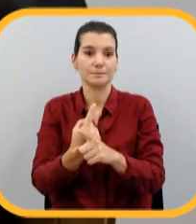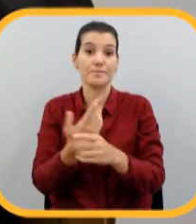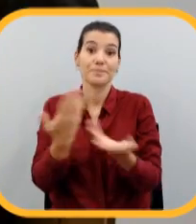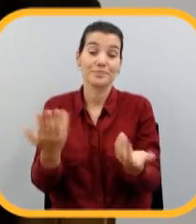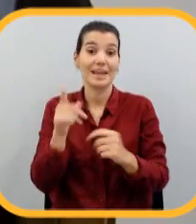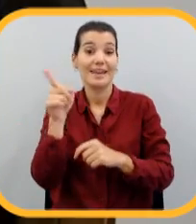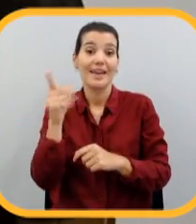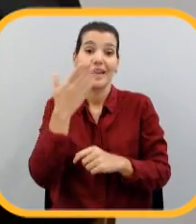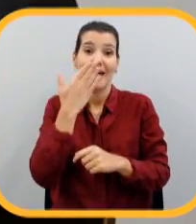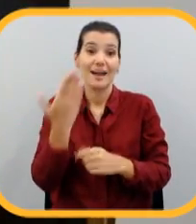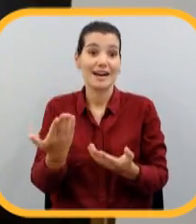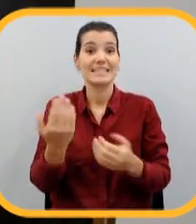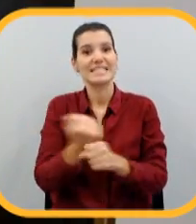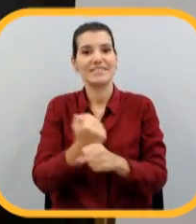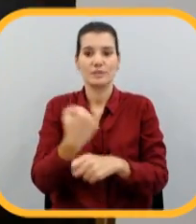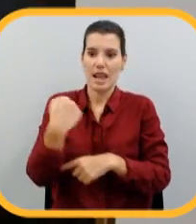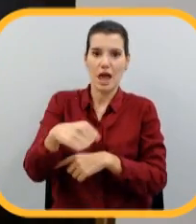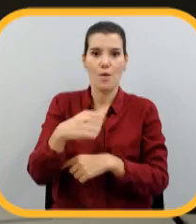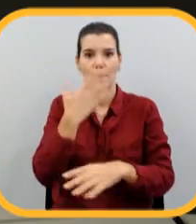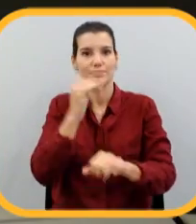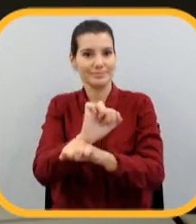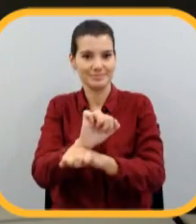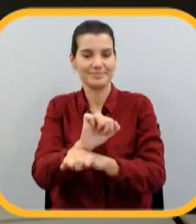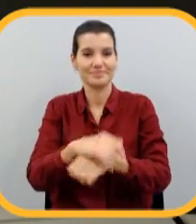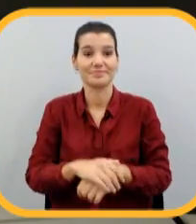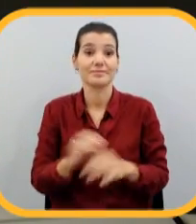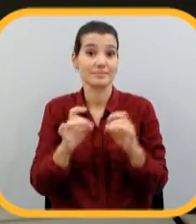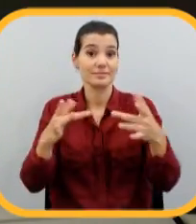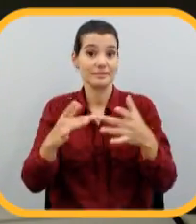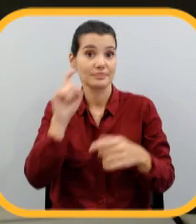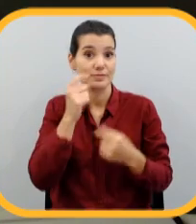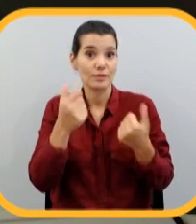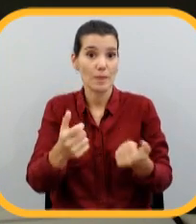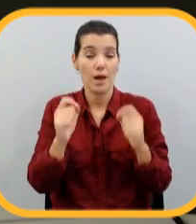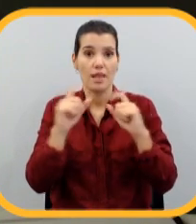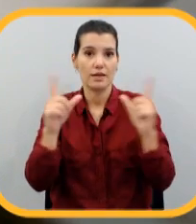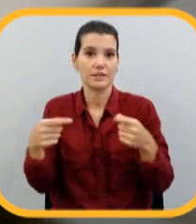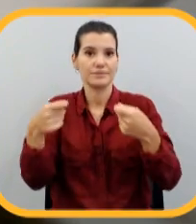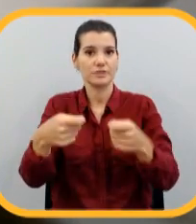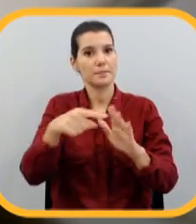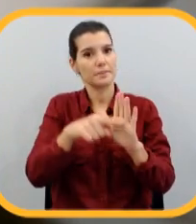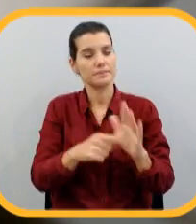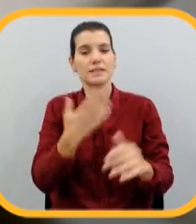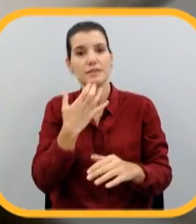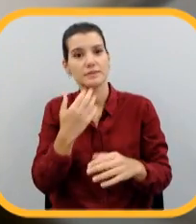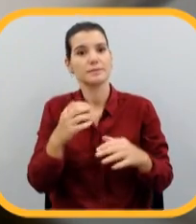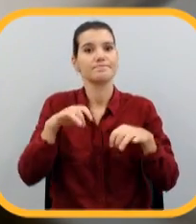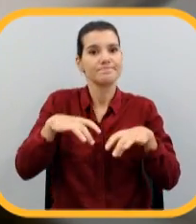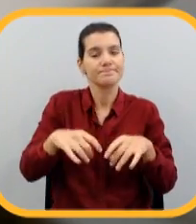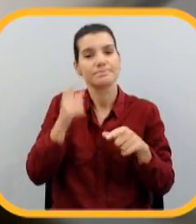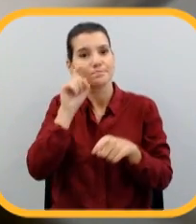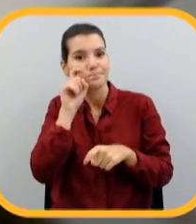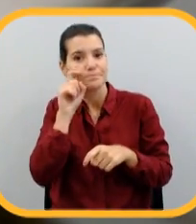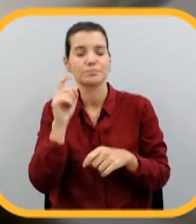as mercadorias, ou quando quisesse fazer. E isto é uma negação de serviço. No cenário cibernético pouco seguro, o estado de alerta e o investimento em medidas